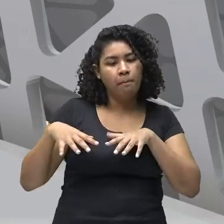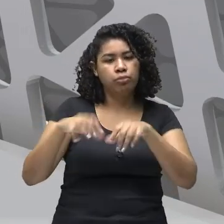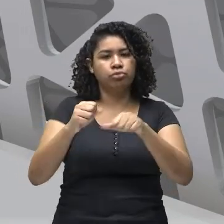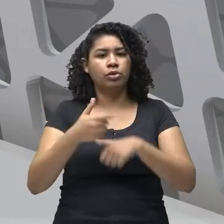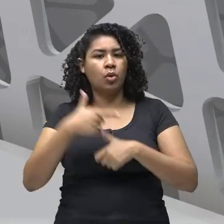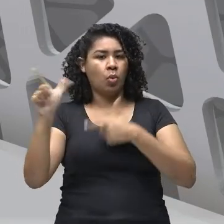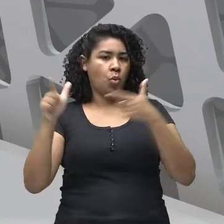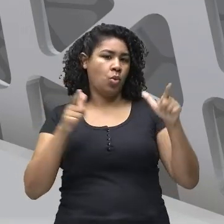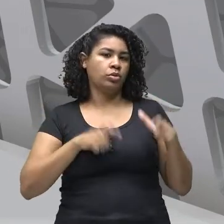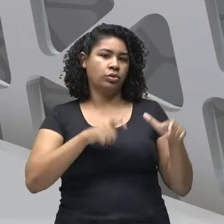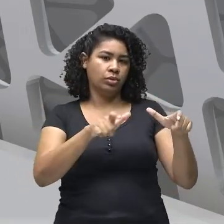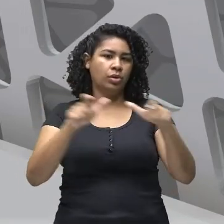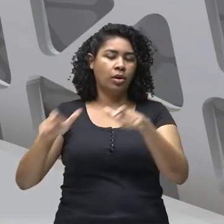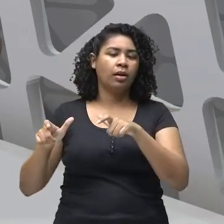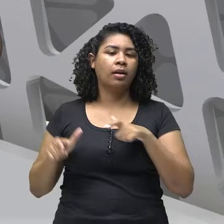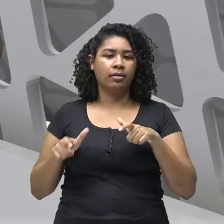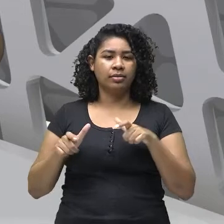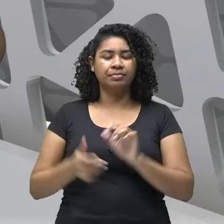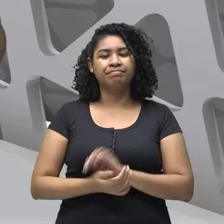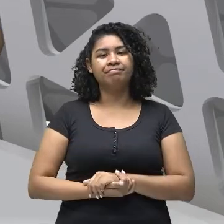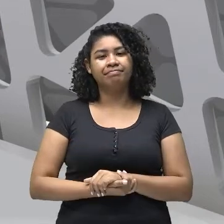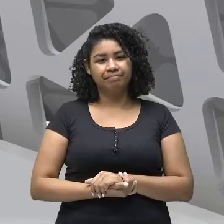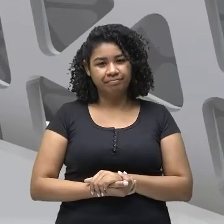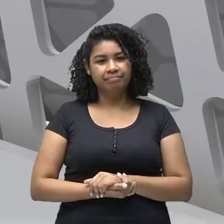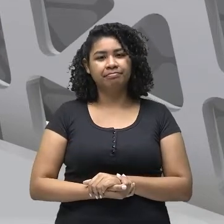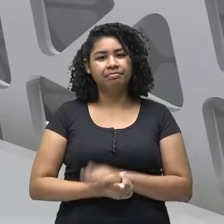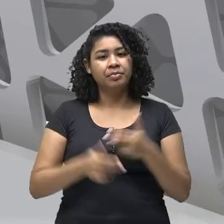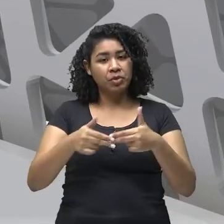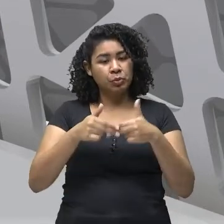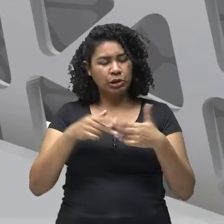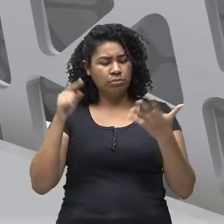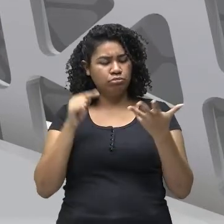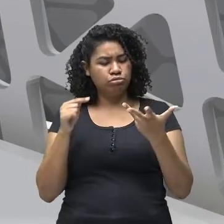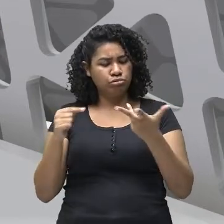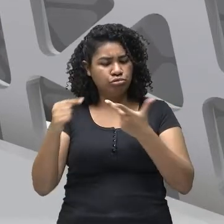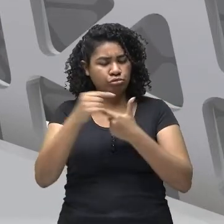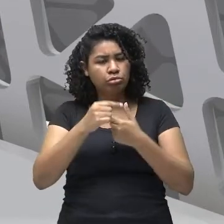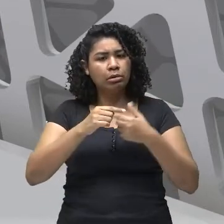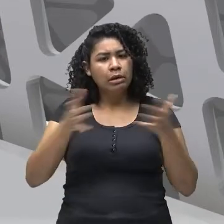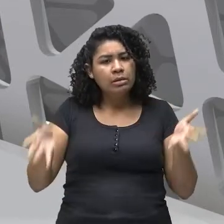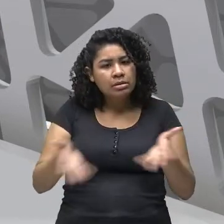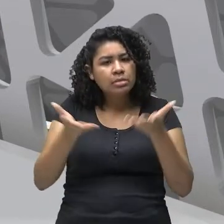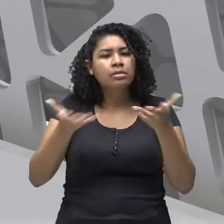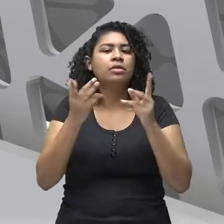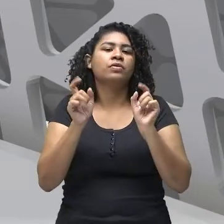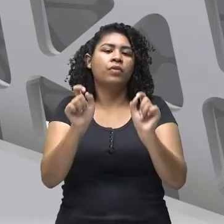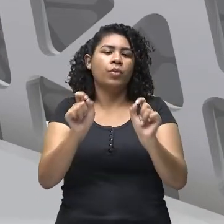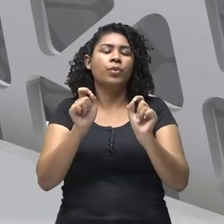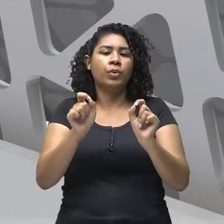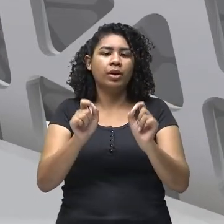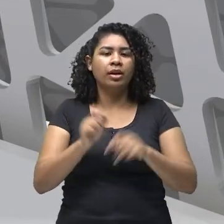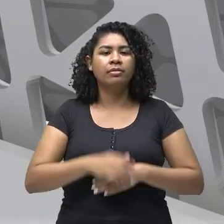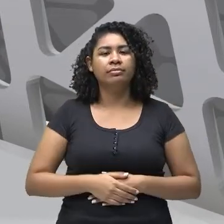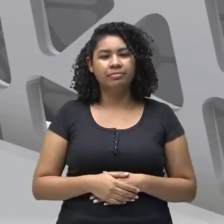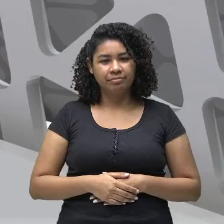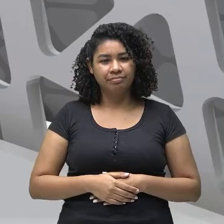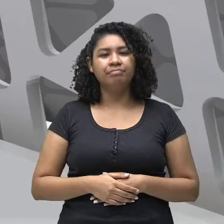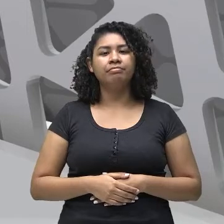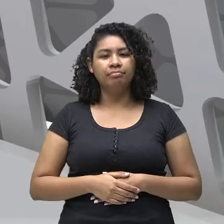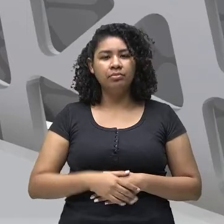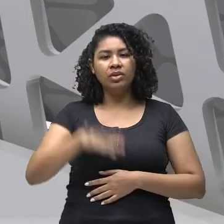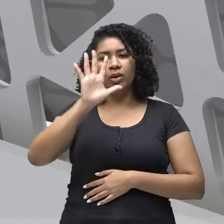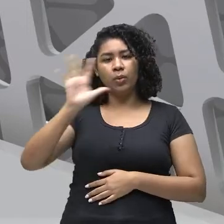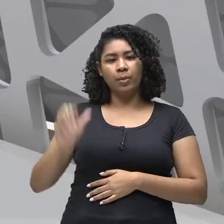de anexação de território. Tudo isso vai contribuir para a formação, né, do mapa da